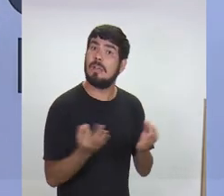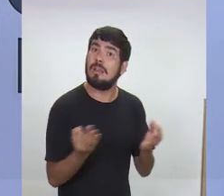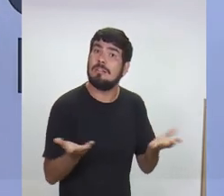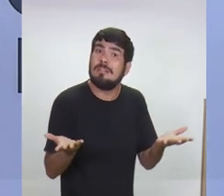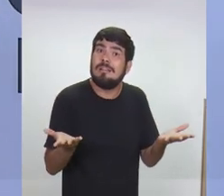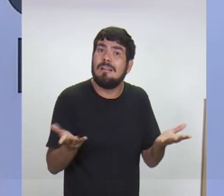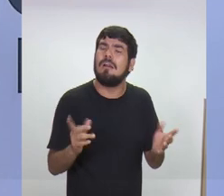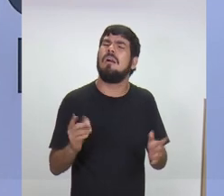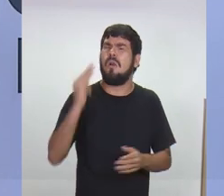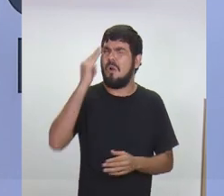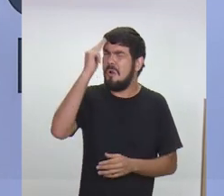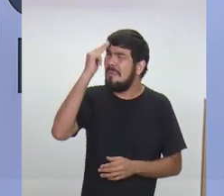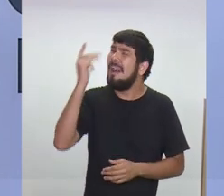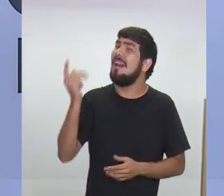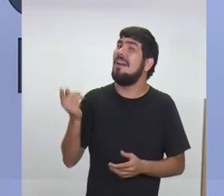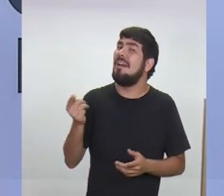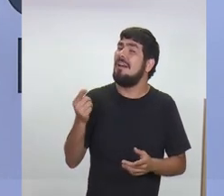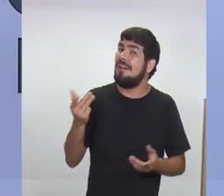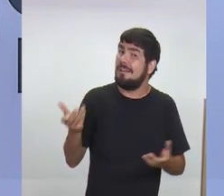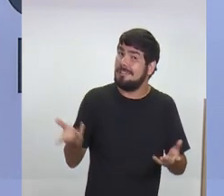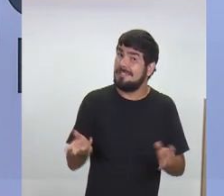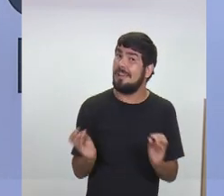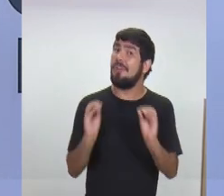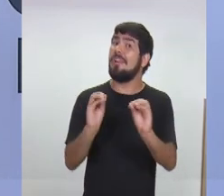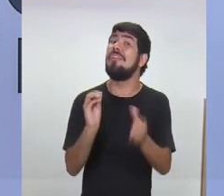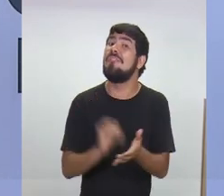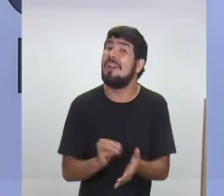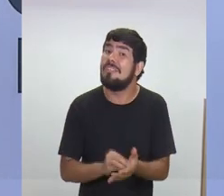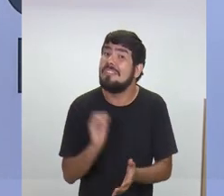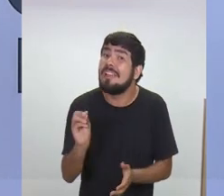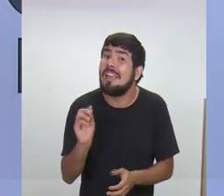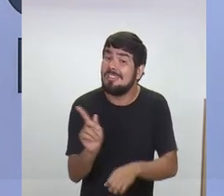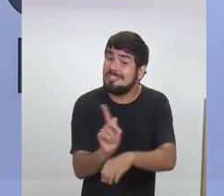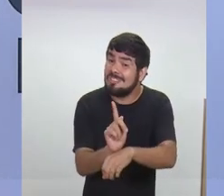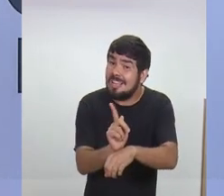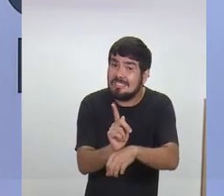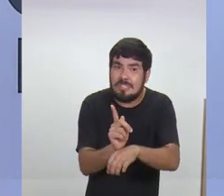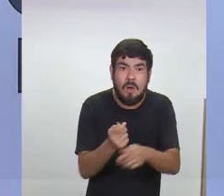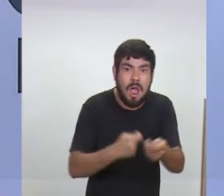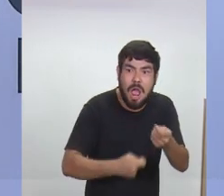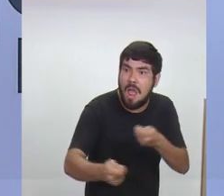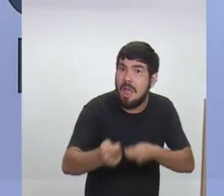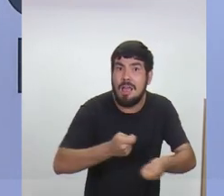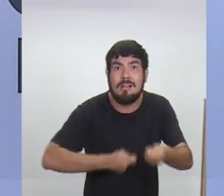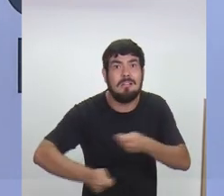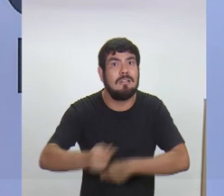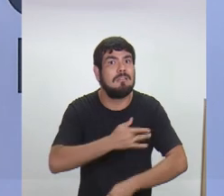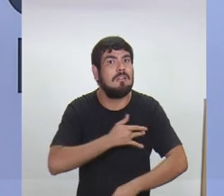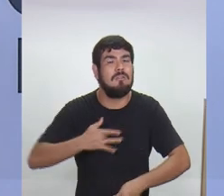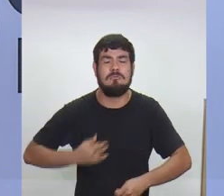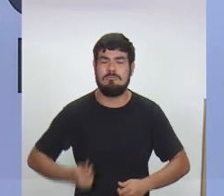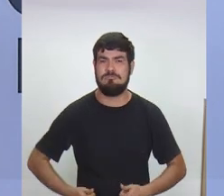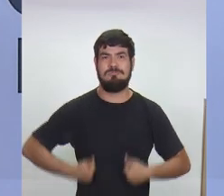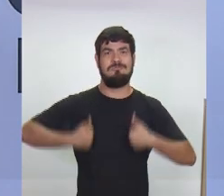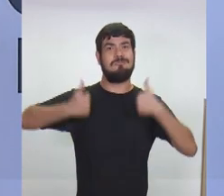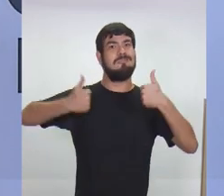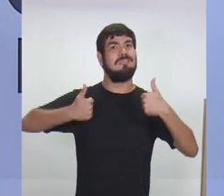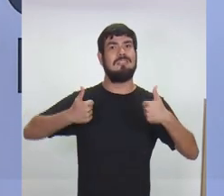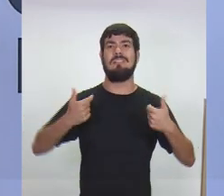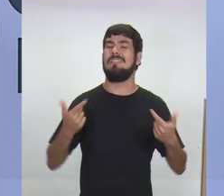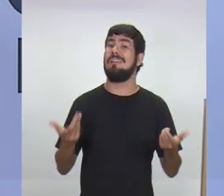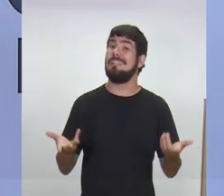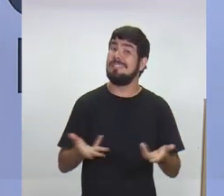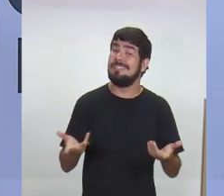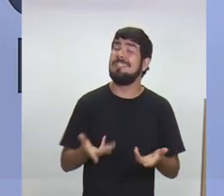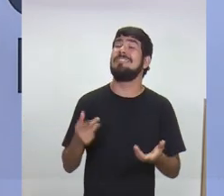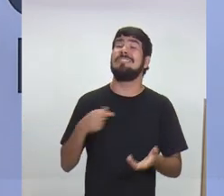então uma o que nós estamos colocando o que está faltando é gestão para que a nossa saúde pública possa estar funcionando e isso nós